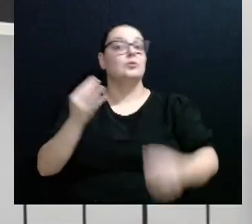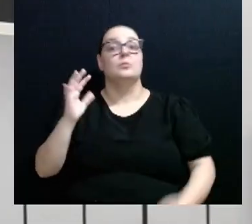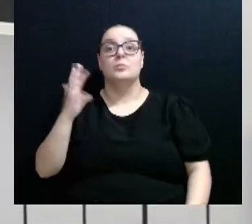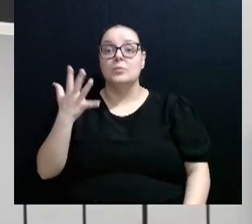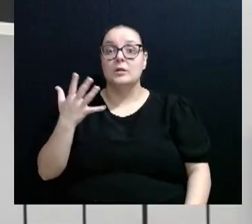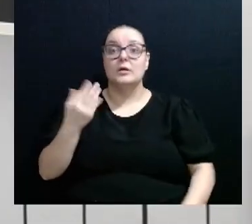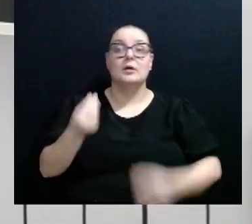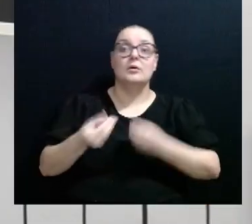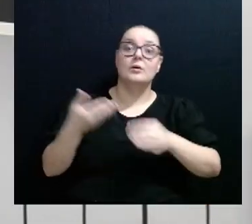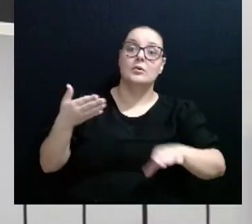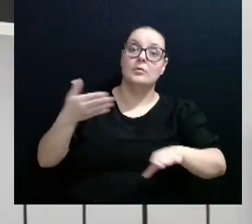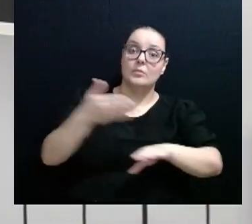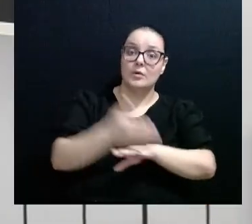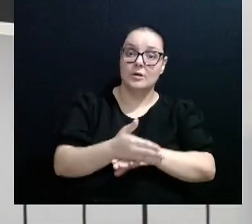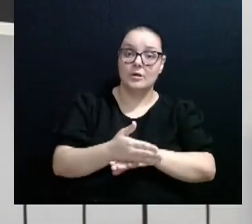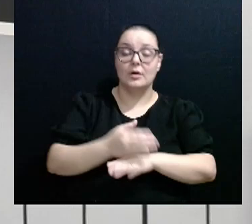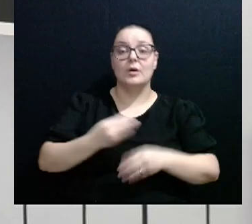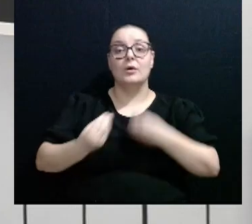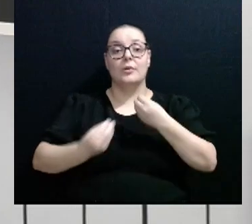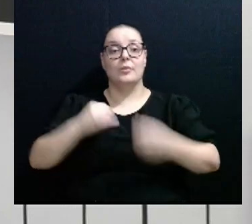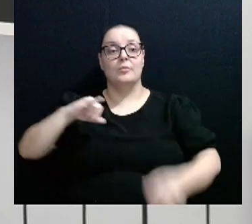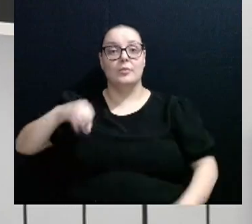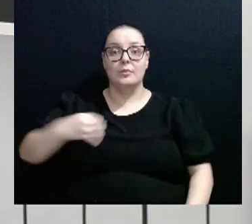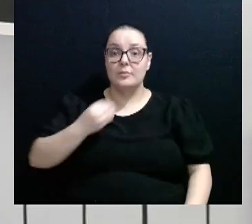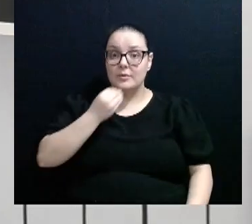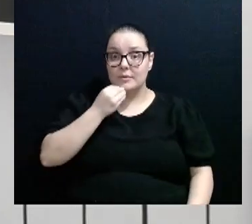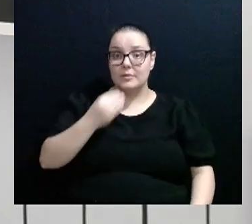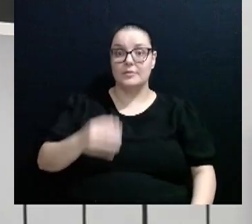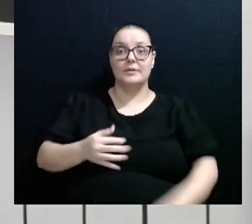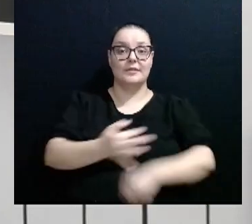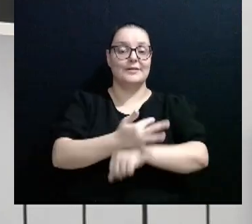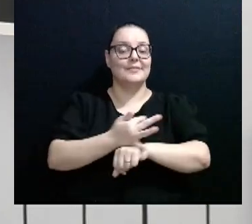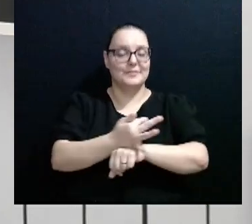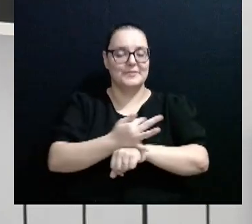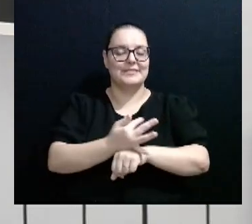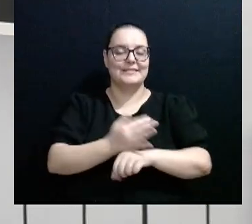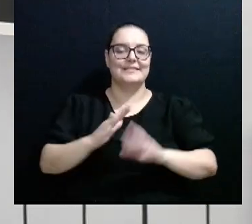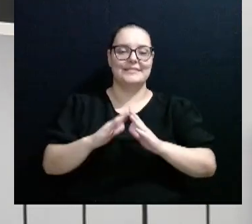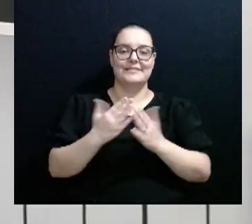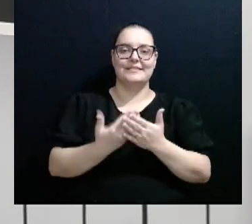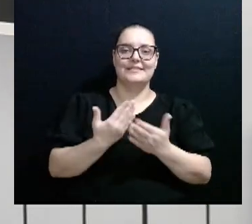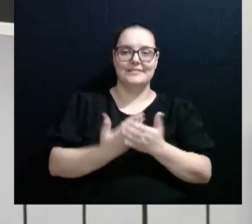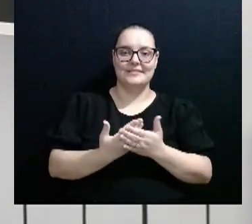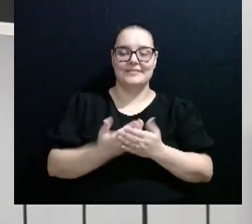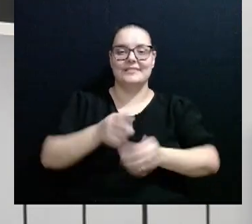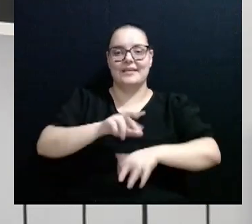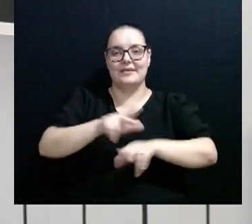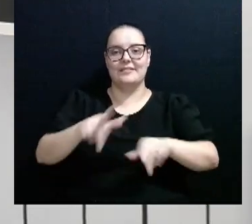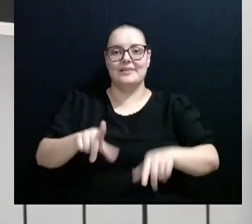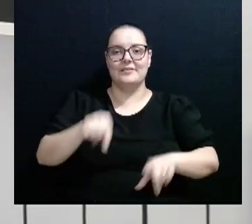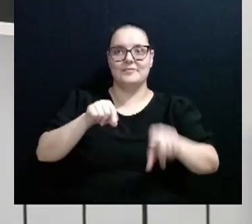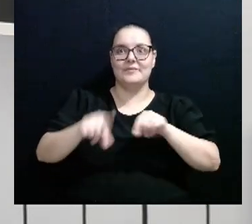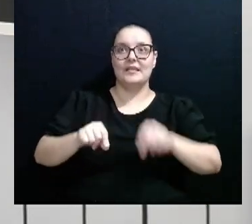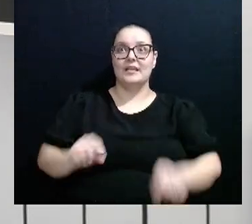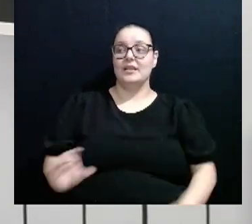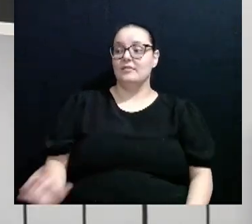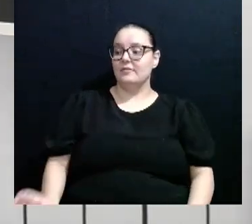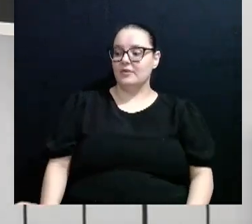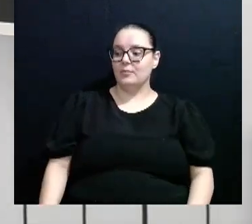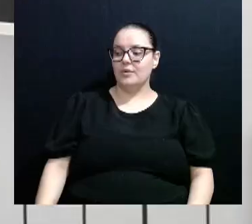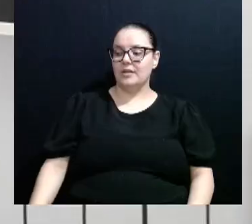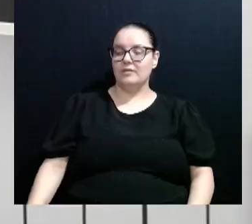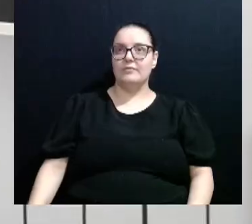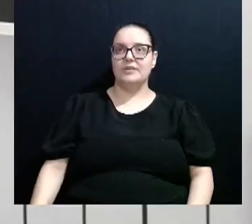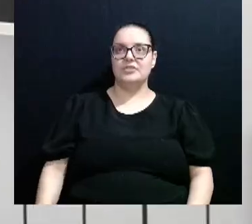participar, como aproveitar o período das férias escolares, com muitas opções. Então, seja bem-vinda e boa tarde,